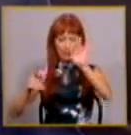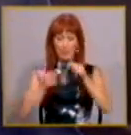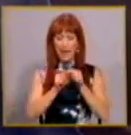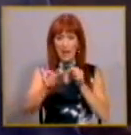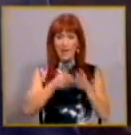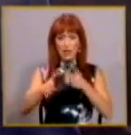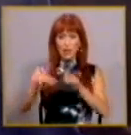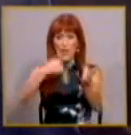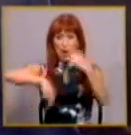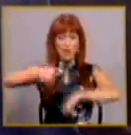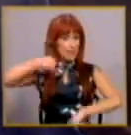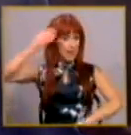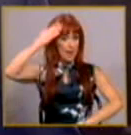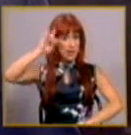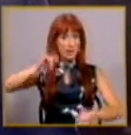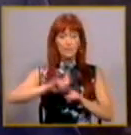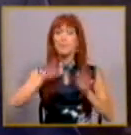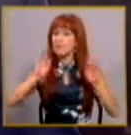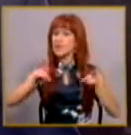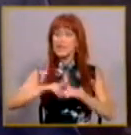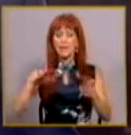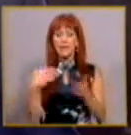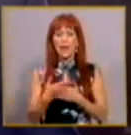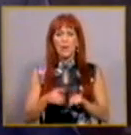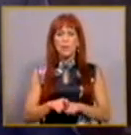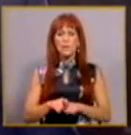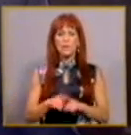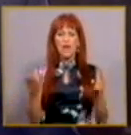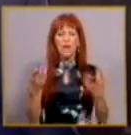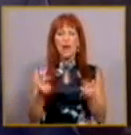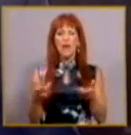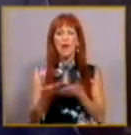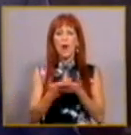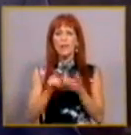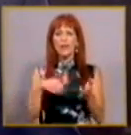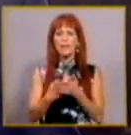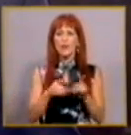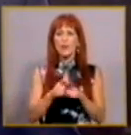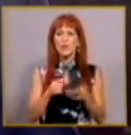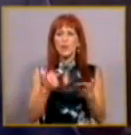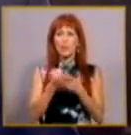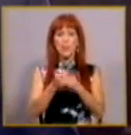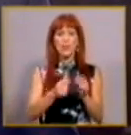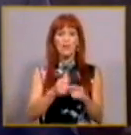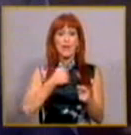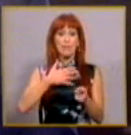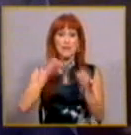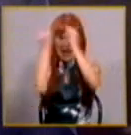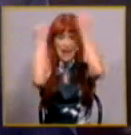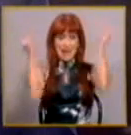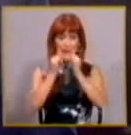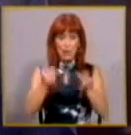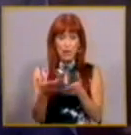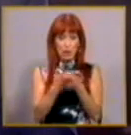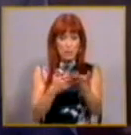estratégia, nós entendemos que devem ser colocados incentivos na economia, apoio à tesouraria das empresas e à internacionalização